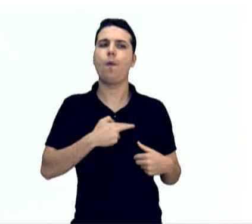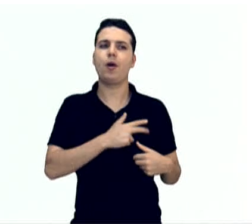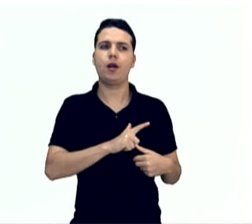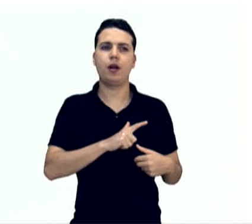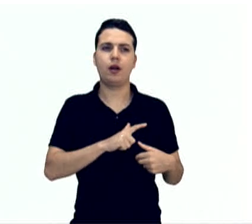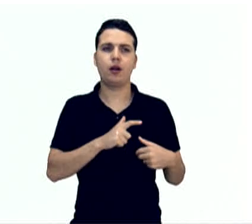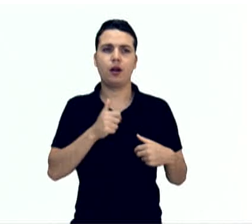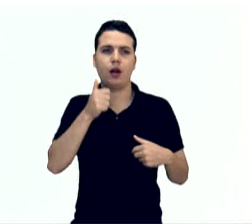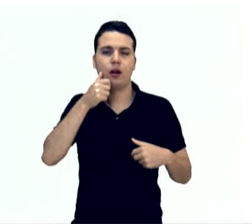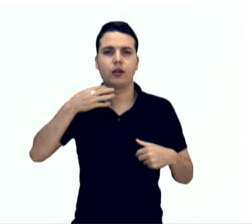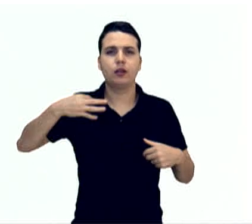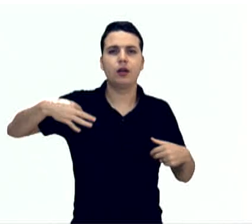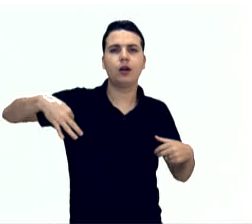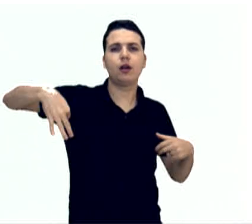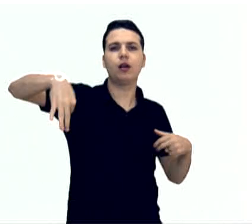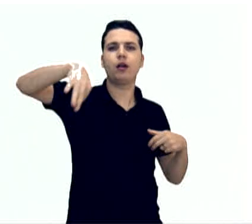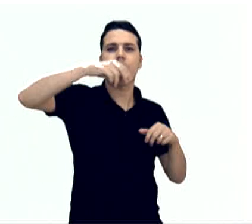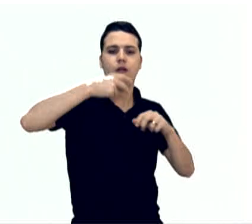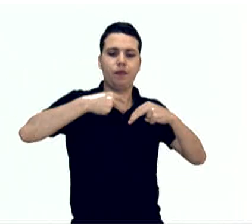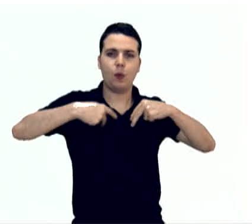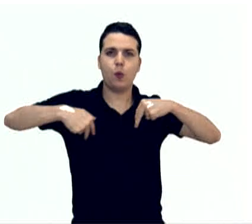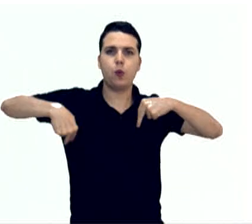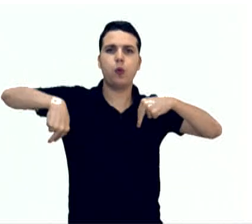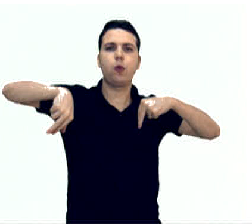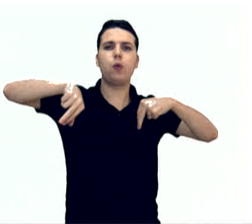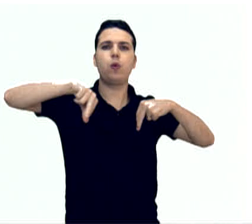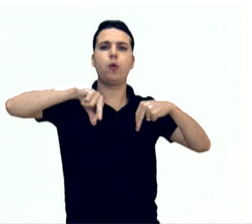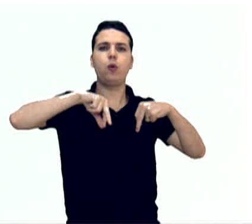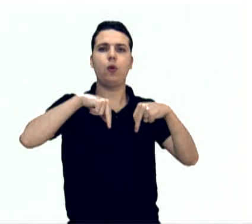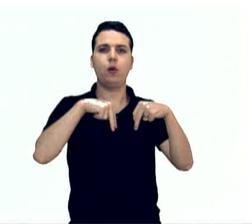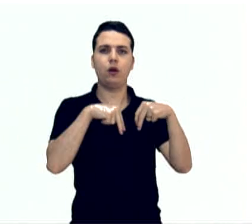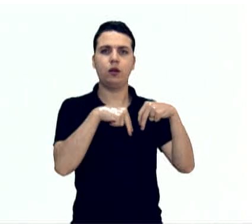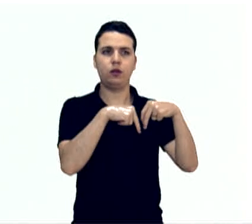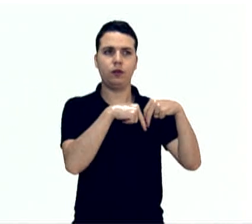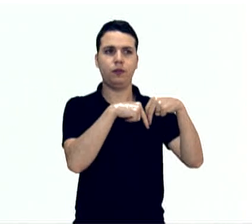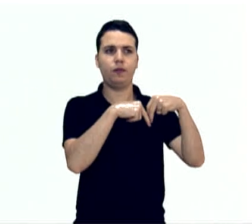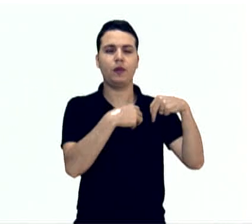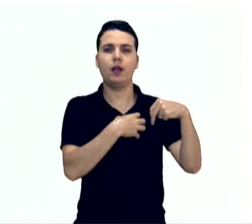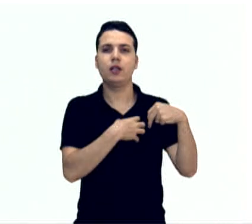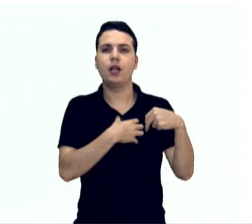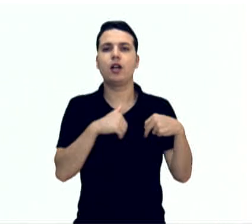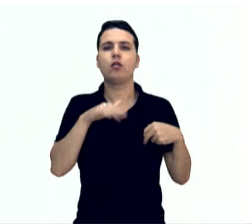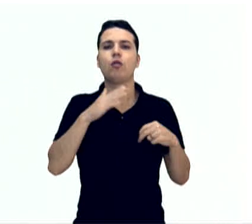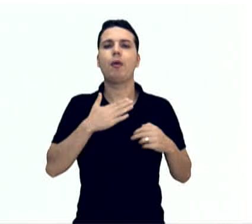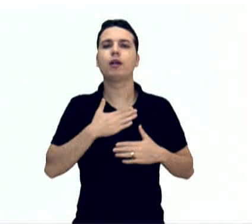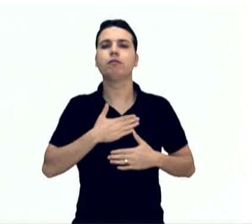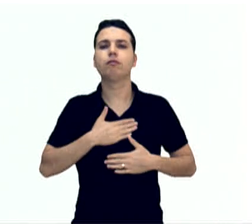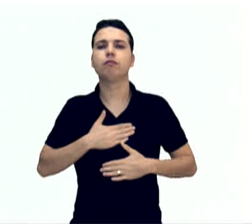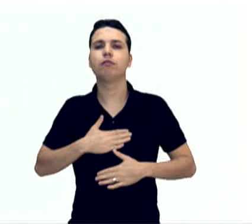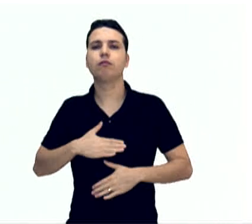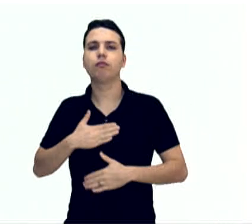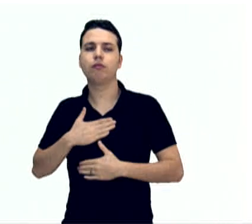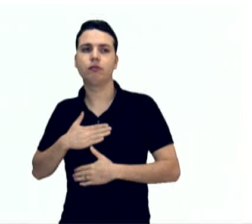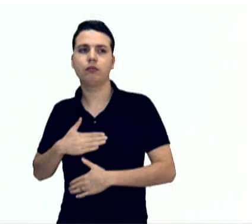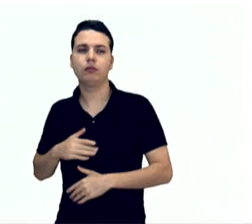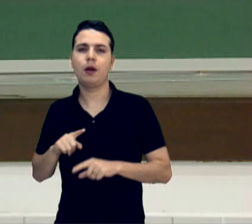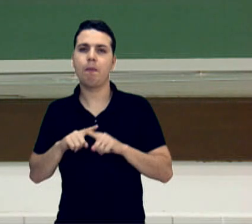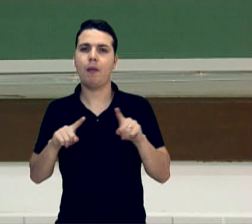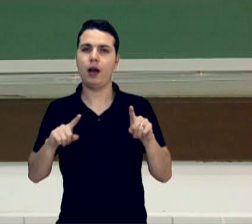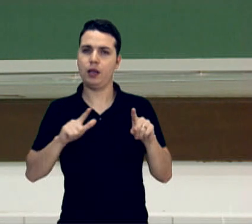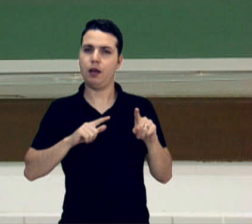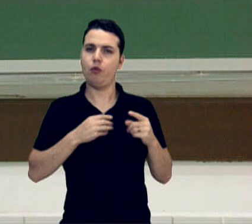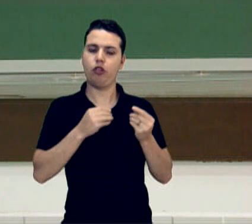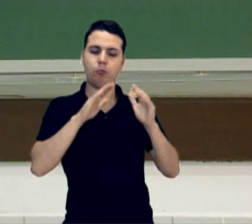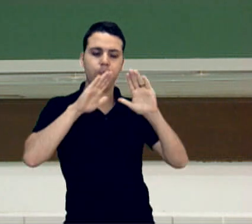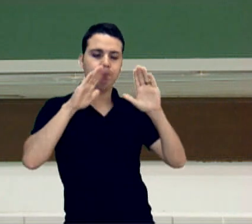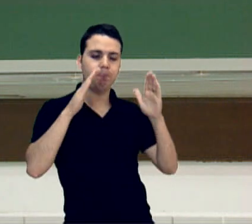Ela gira, ele vai uma batida mais lenta, né? Mas muito